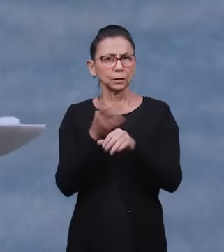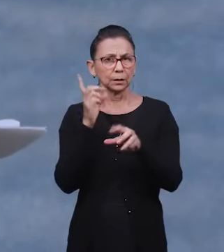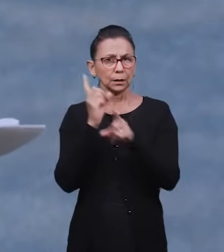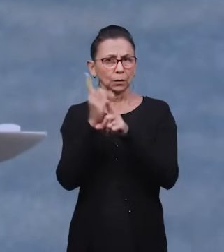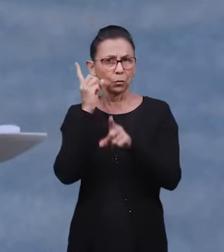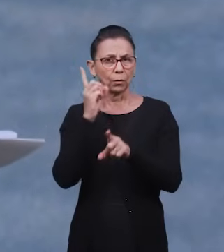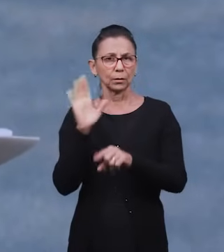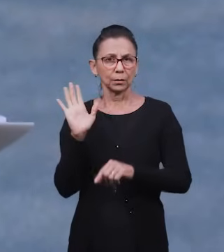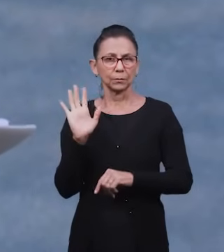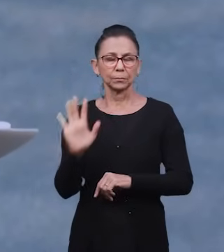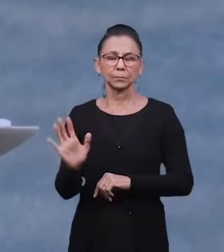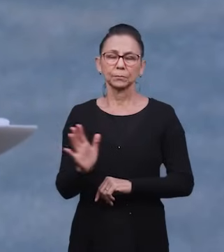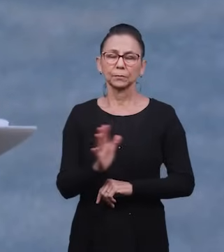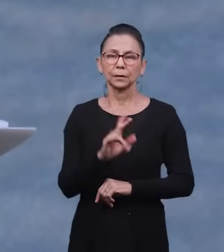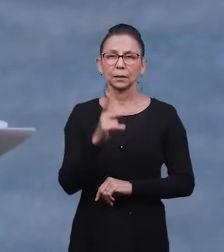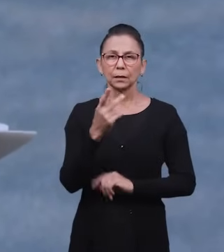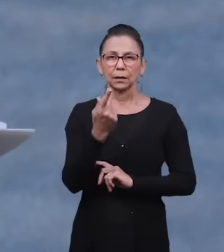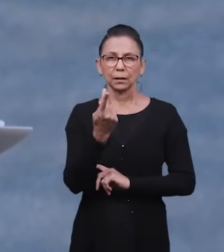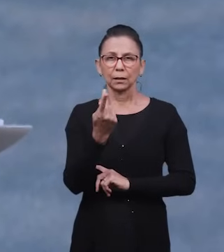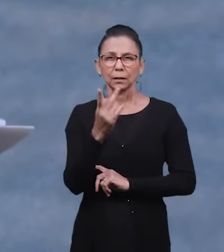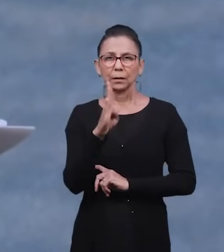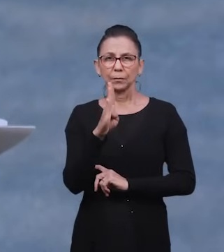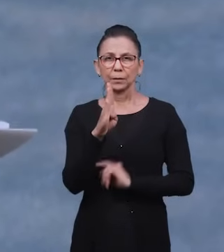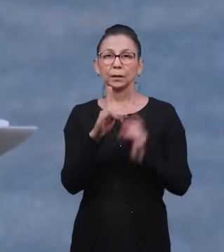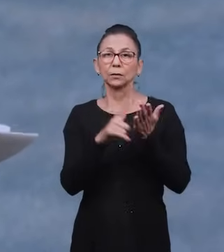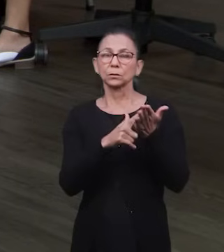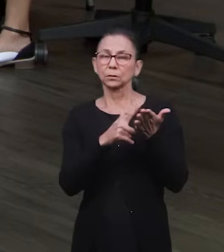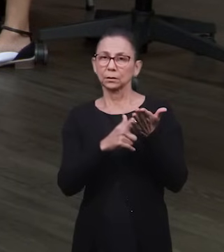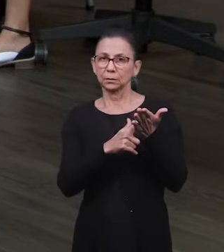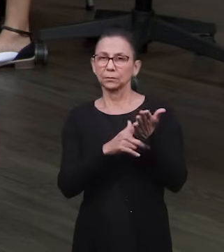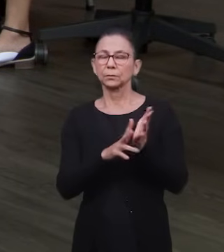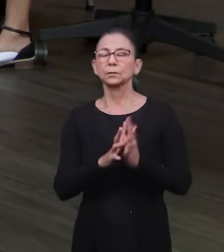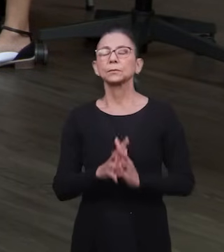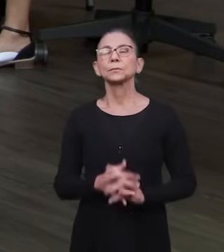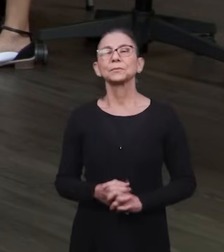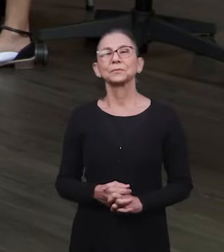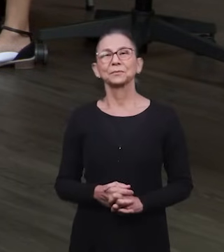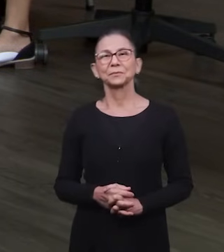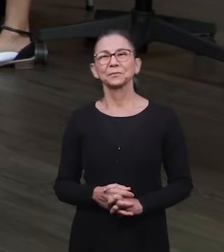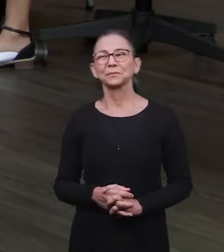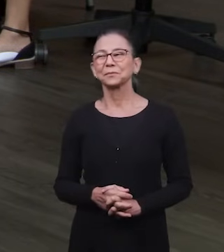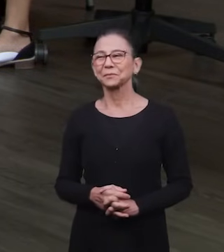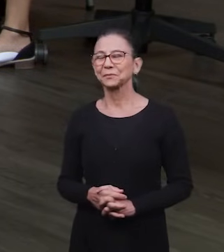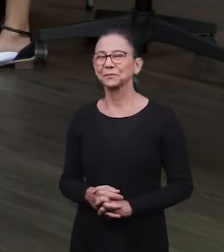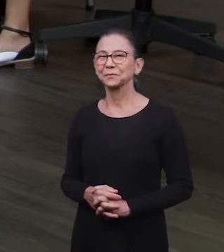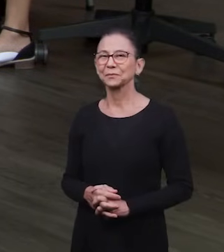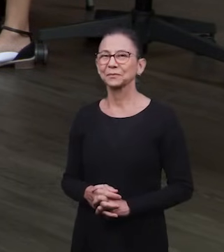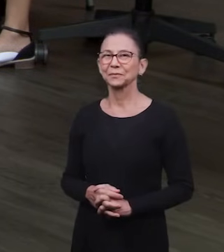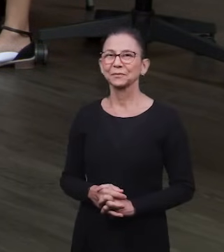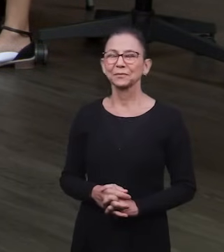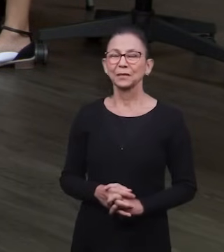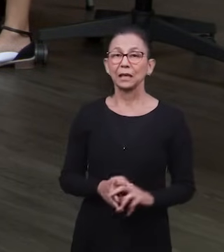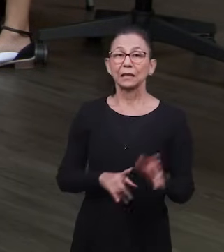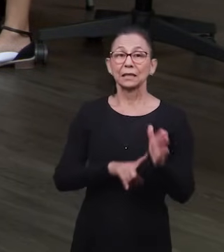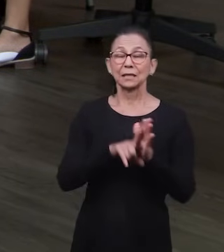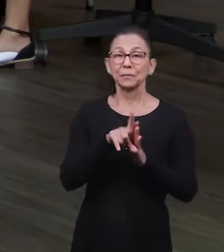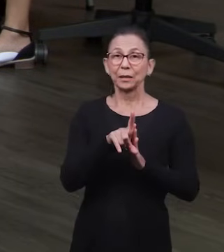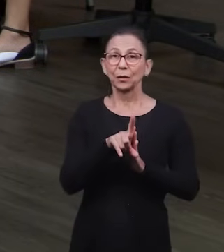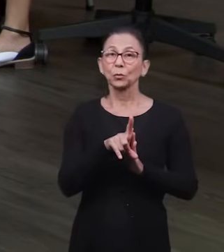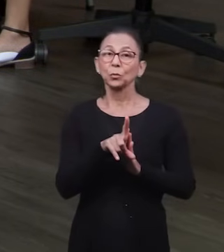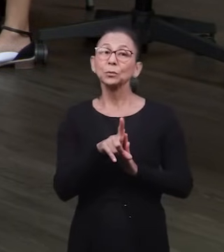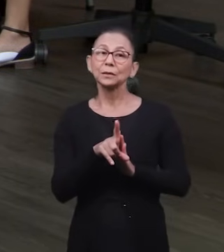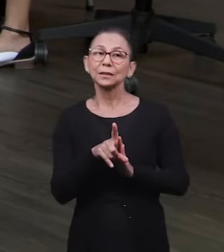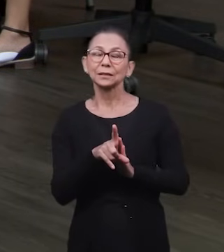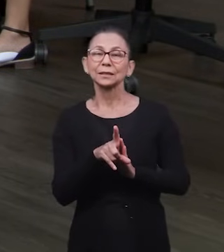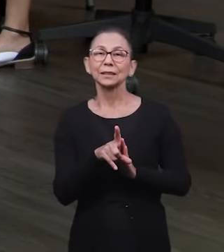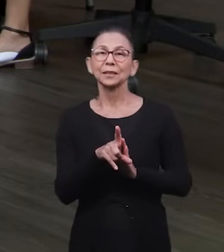aqui. Vamos lá, vamos aproveitar. Parece que Hebreus, nós estamos pegando bastante recurso em Hebreus, né? Até na pergunta antes ali, que nós